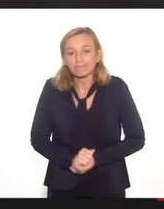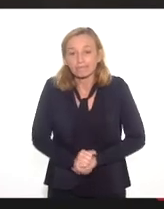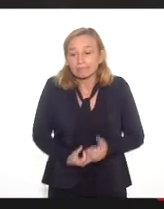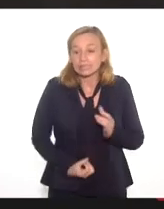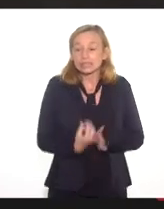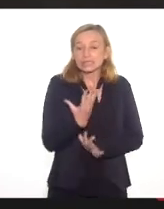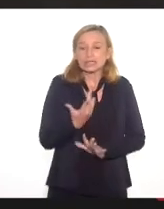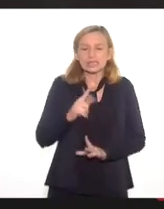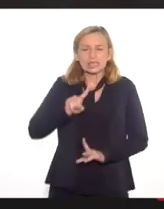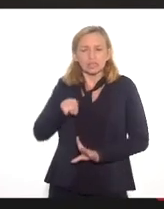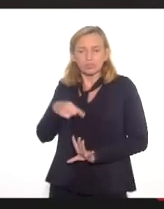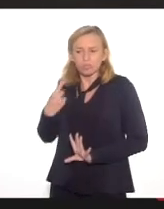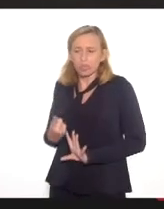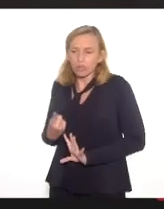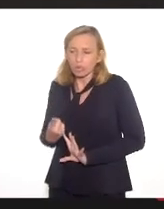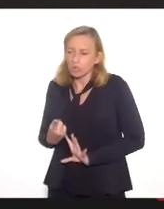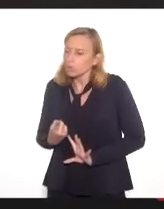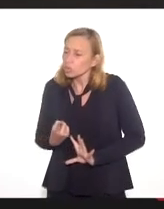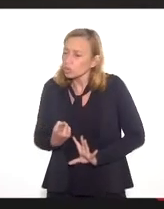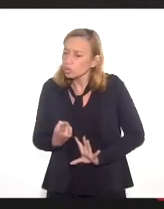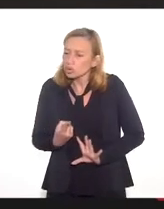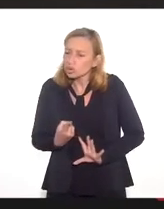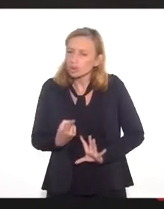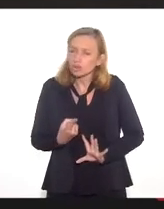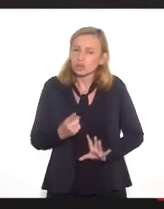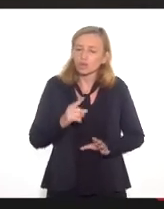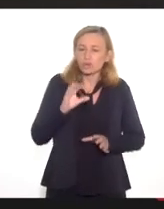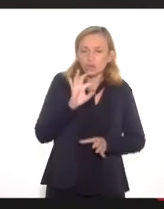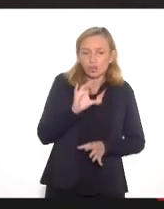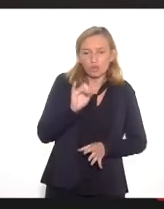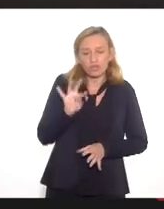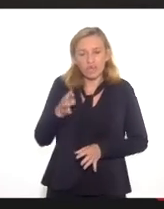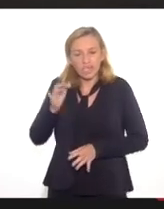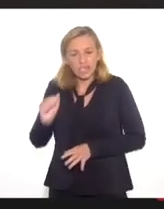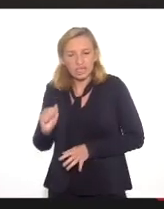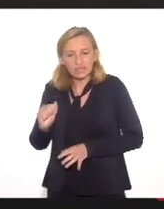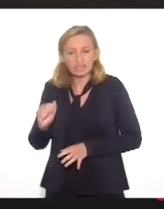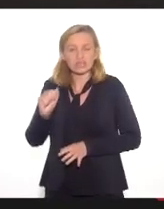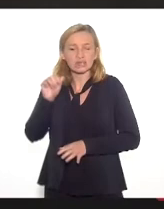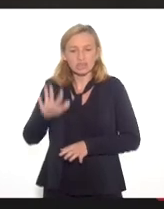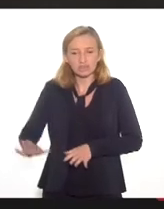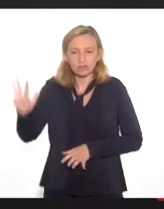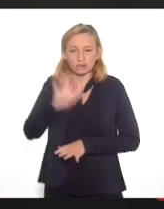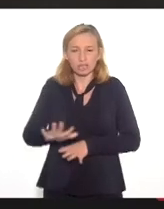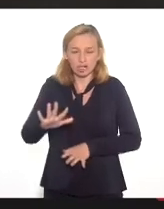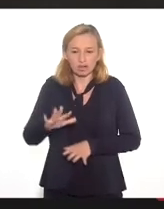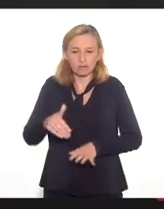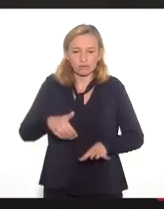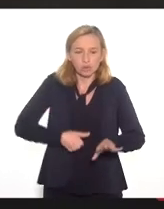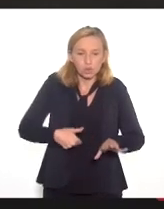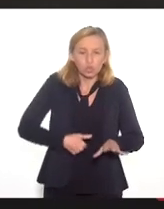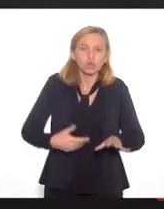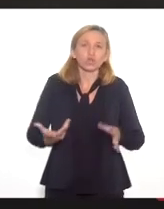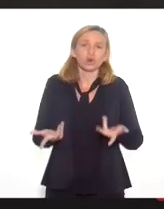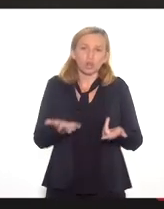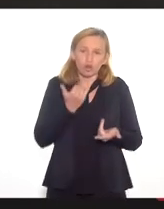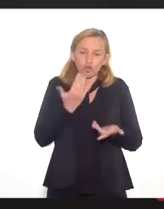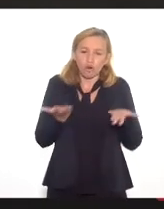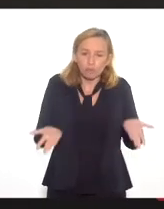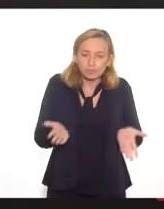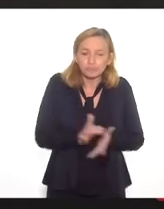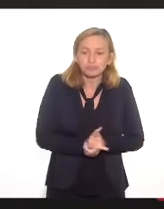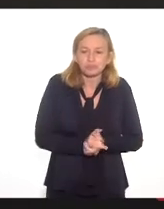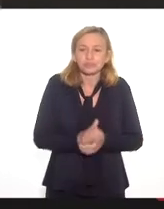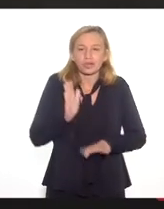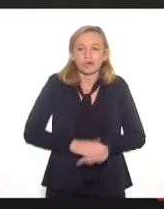cria logo depois a Conferência Nacional de Segurança Alimentar que também foi a primeira conferência nesse tema que trouxe